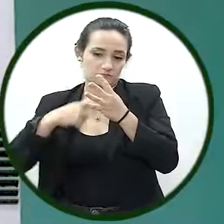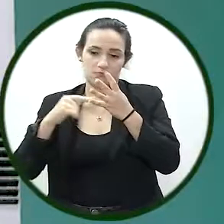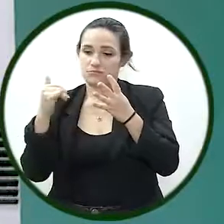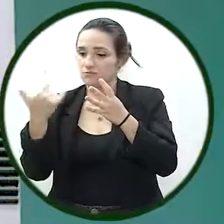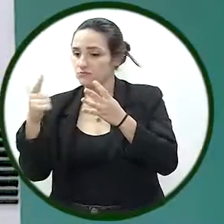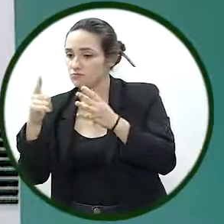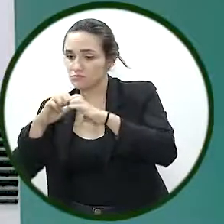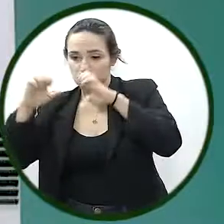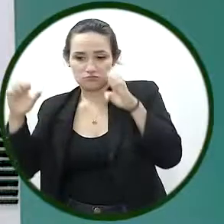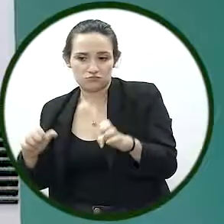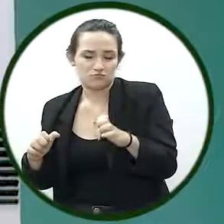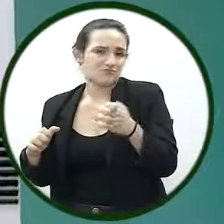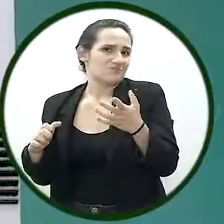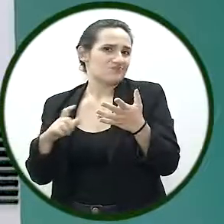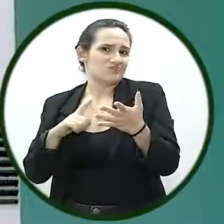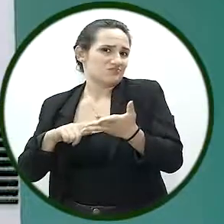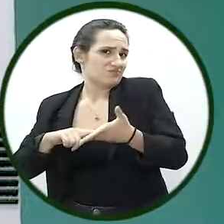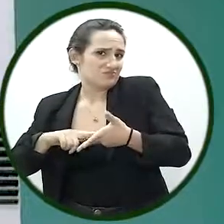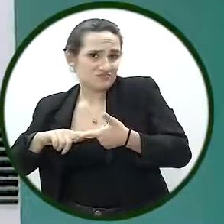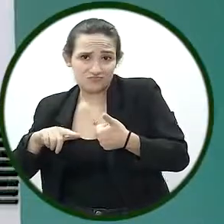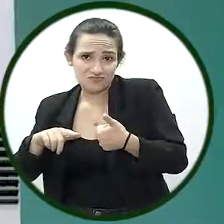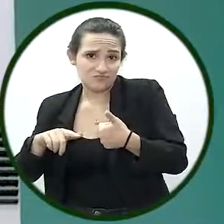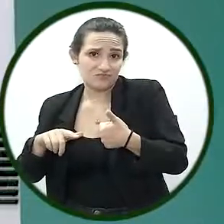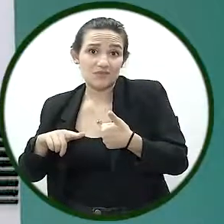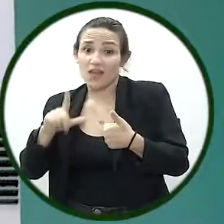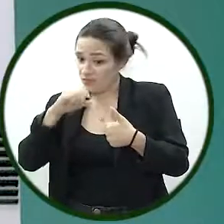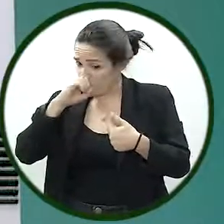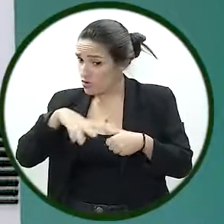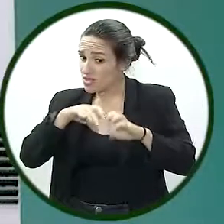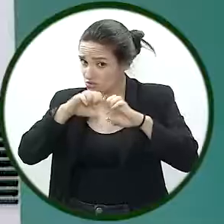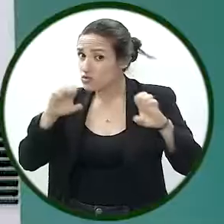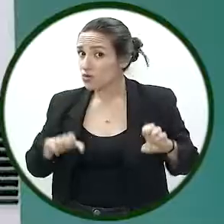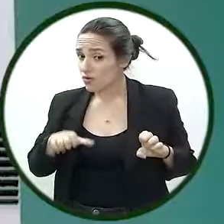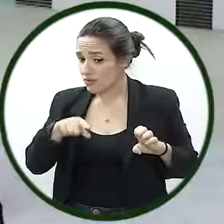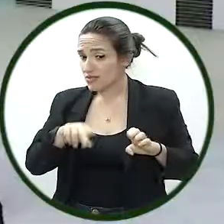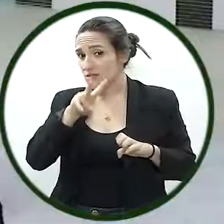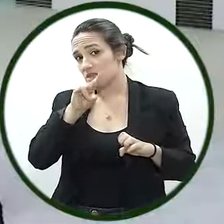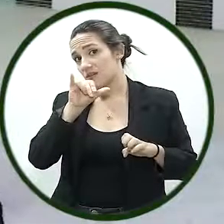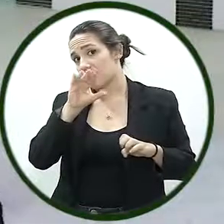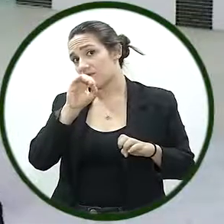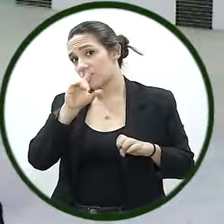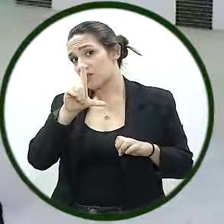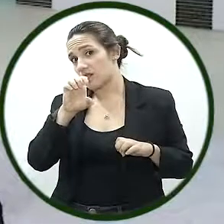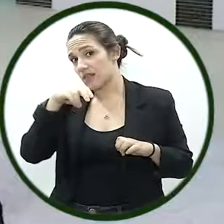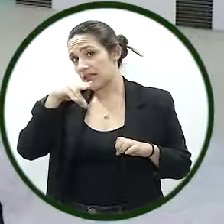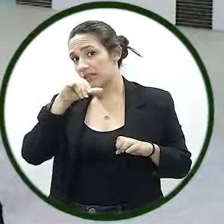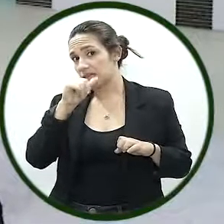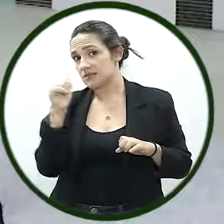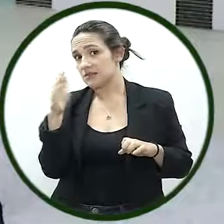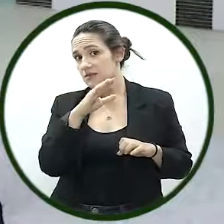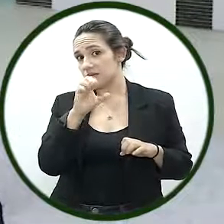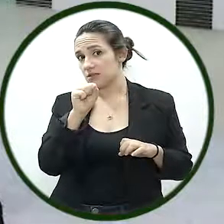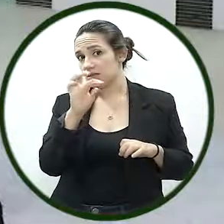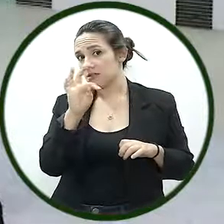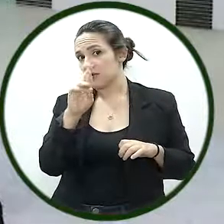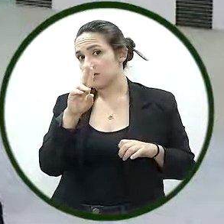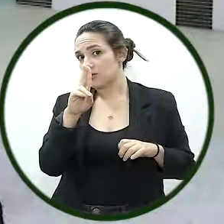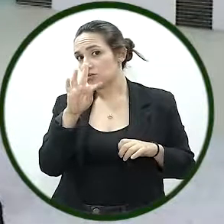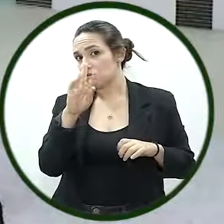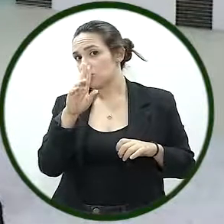de estrutura, ou seja, a violência estrutural, que inclusive para